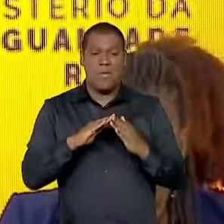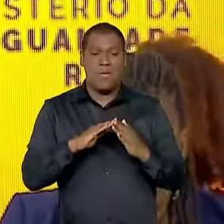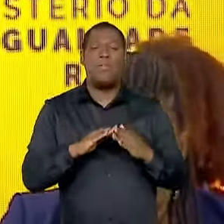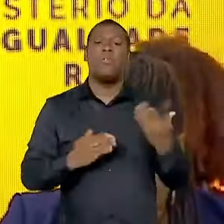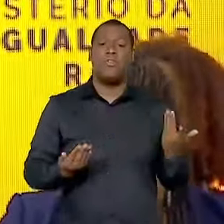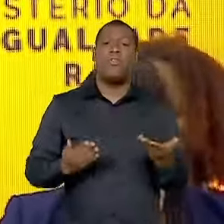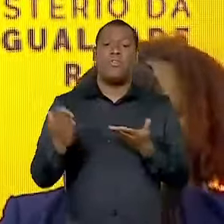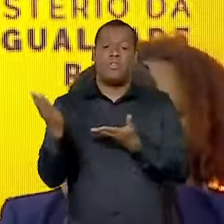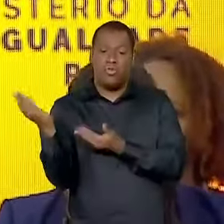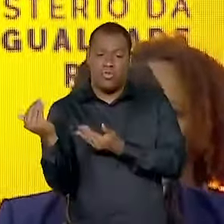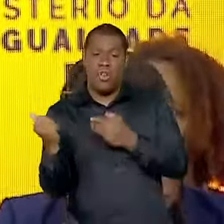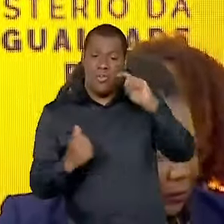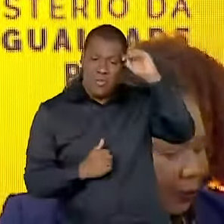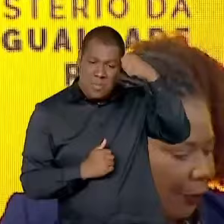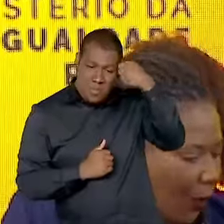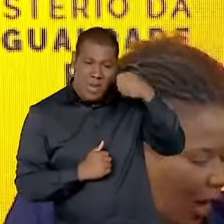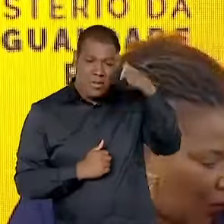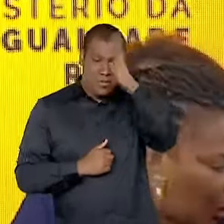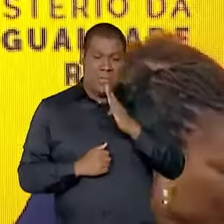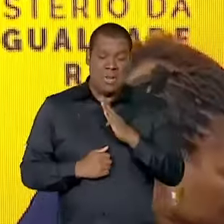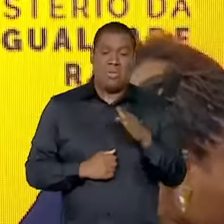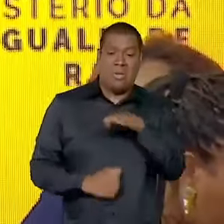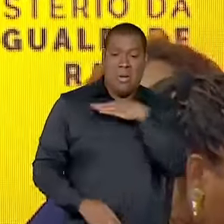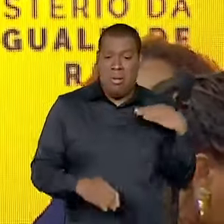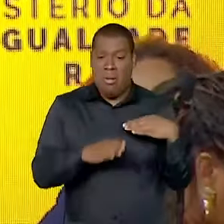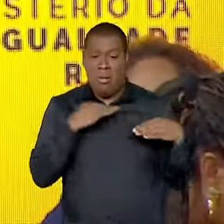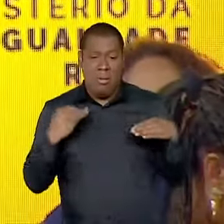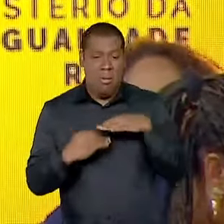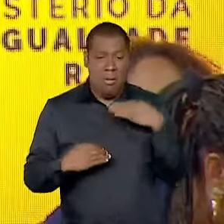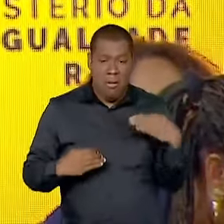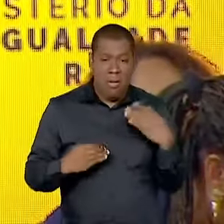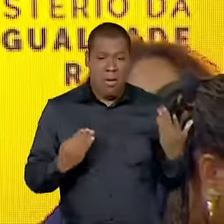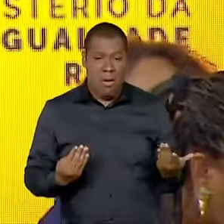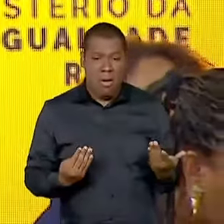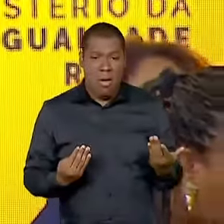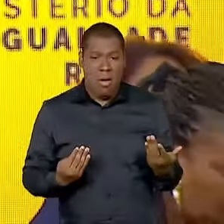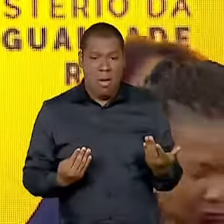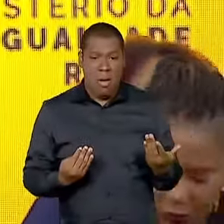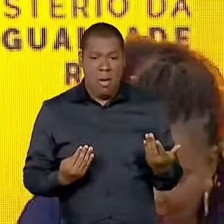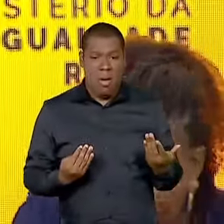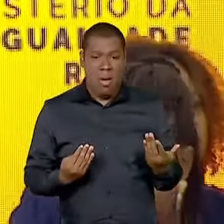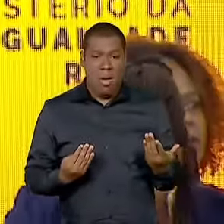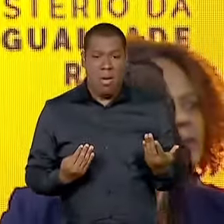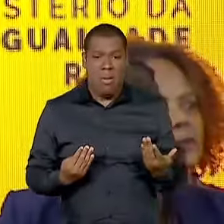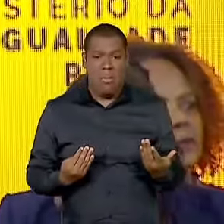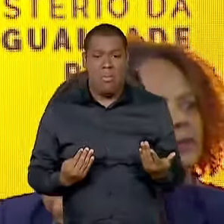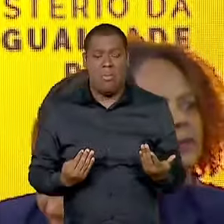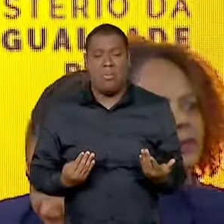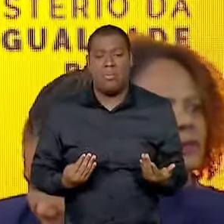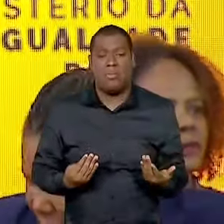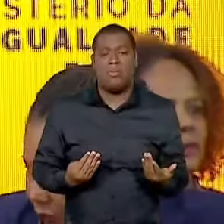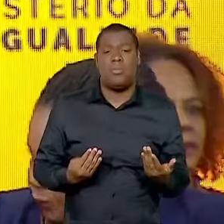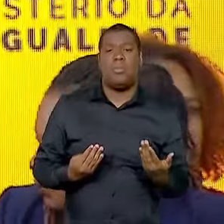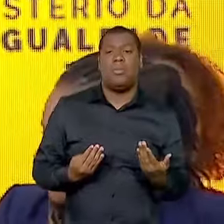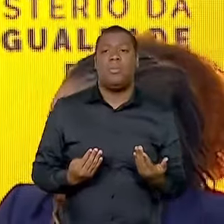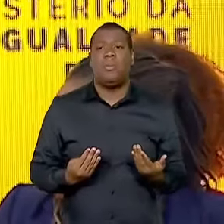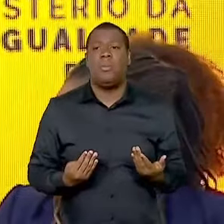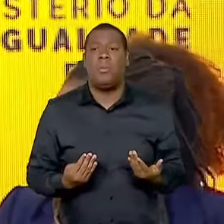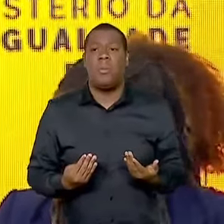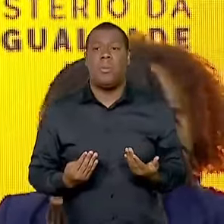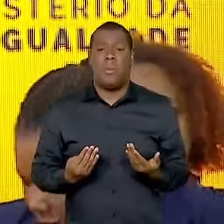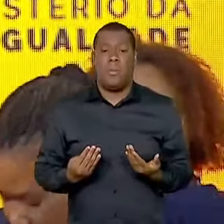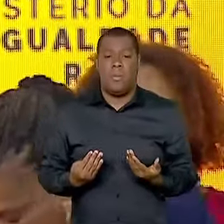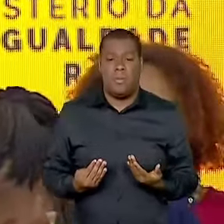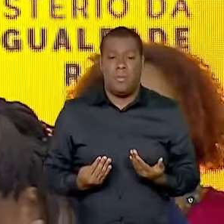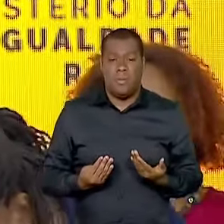a juventude que tem sido morta com suas vidas ceifadas, ela encontra nesse